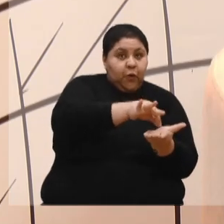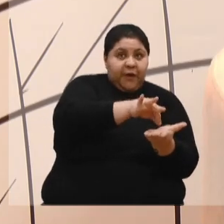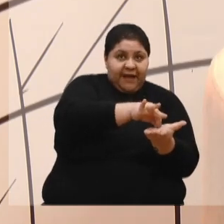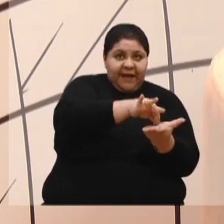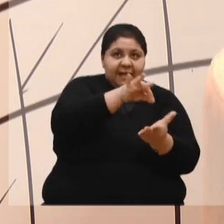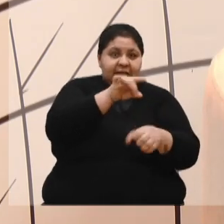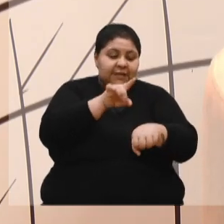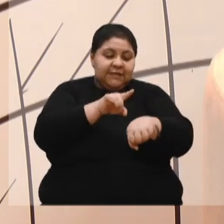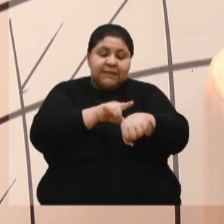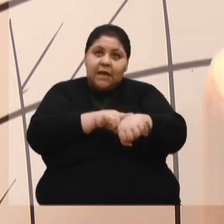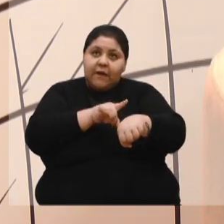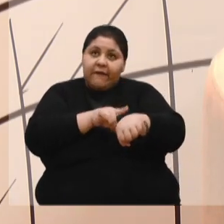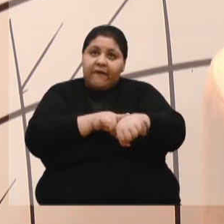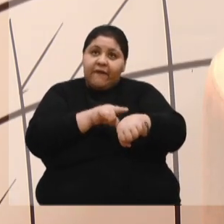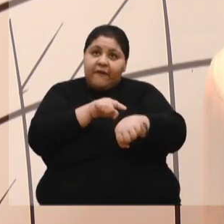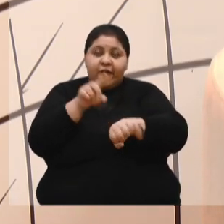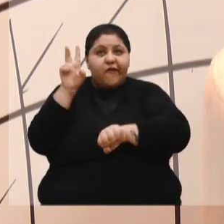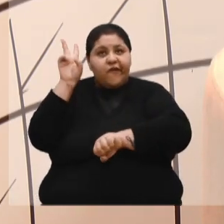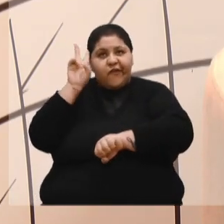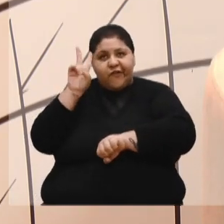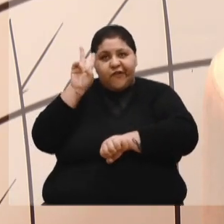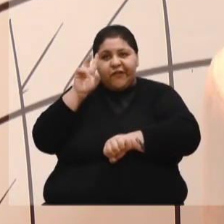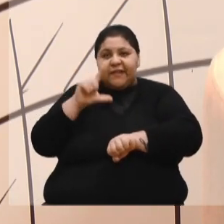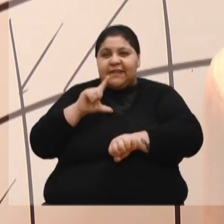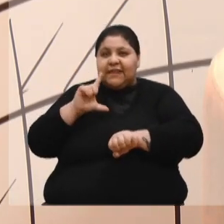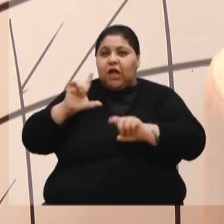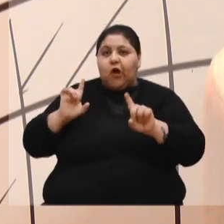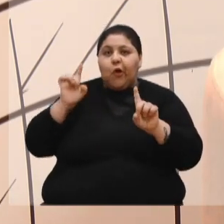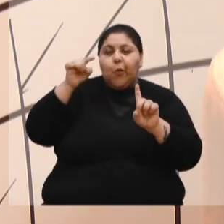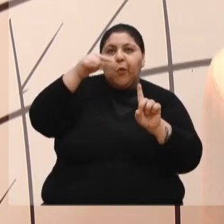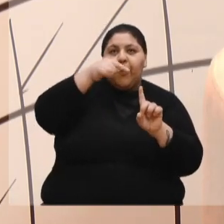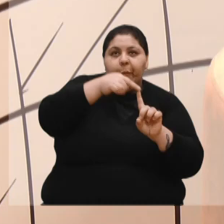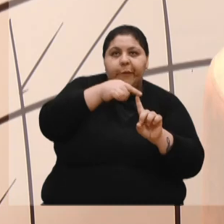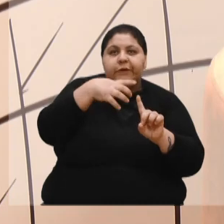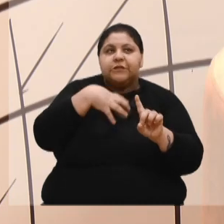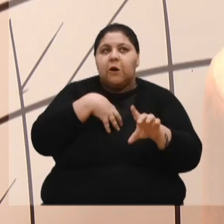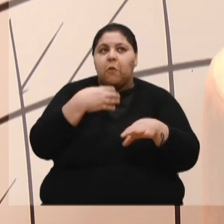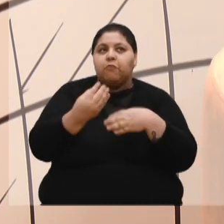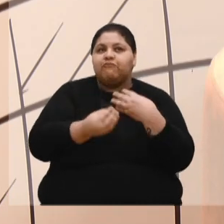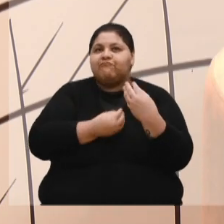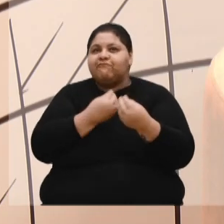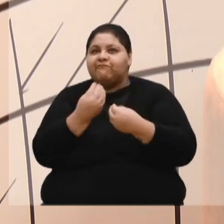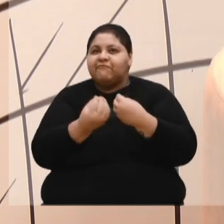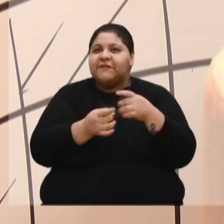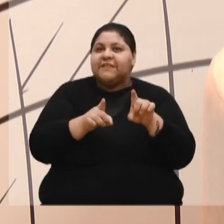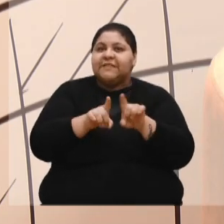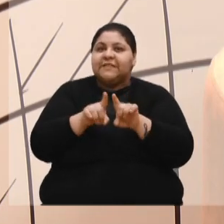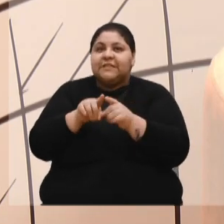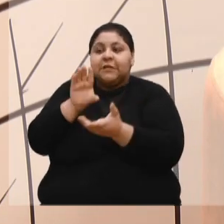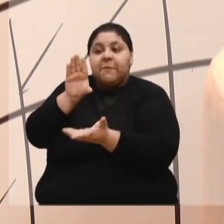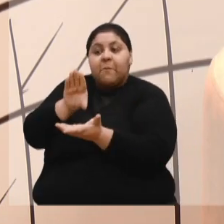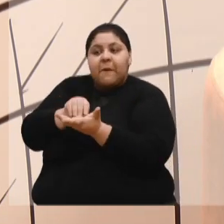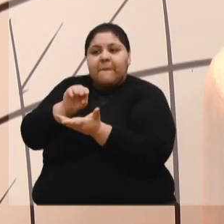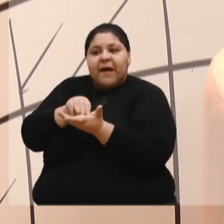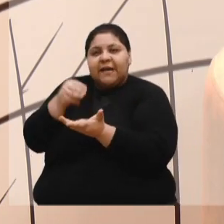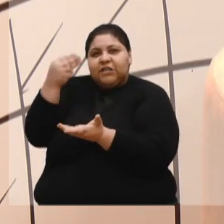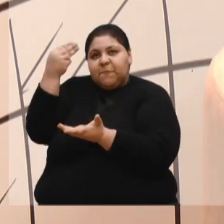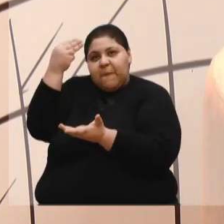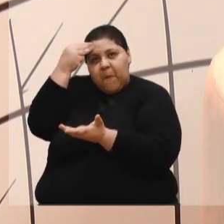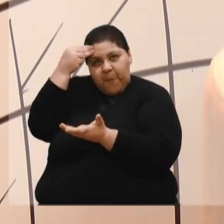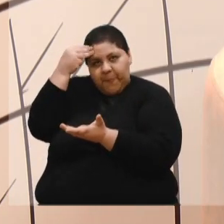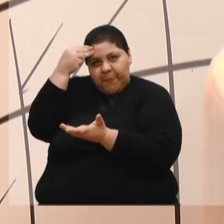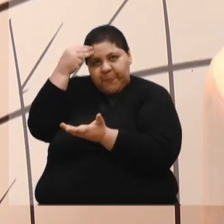tempo. E essa história se propõe, de alguma forma, ser também um registro de